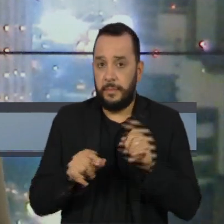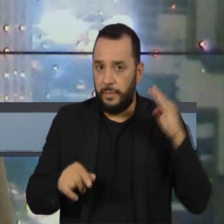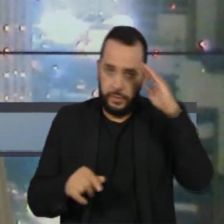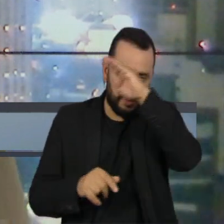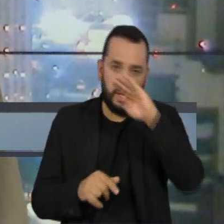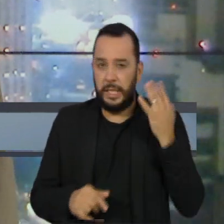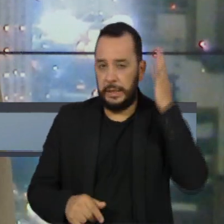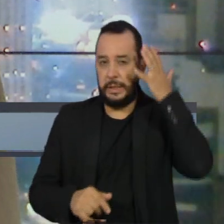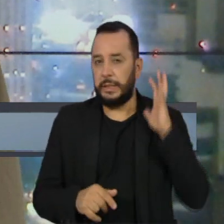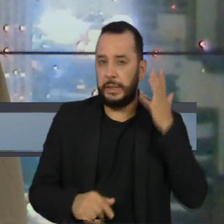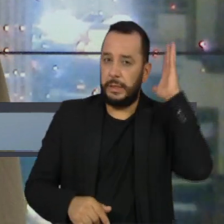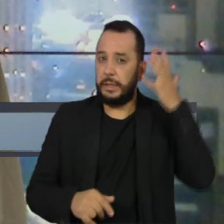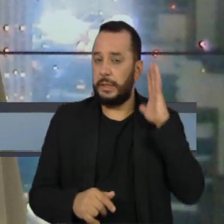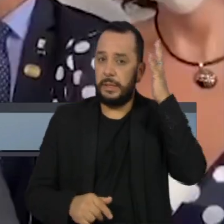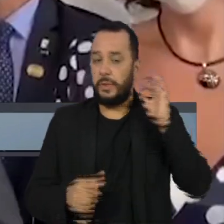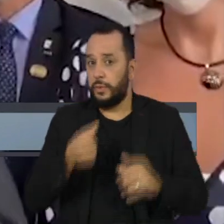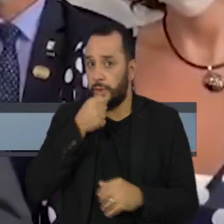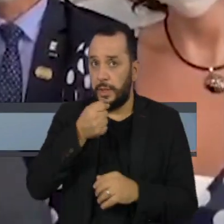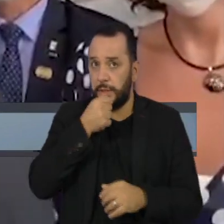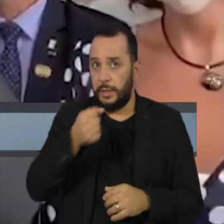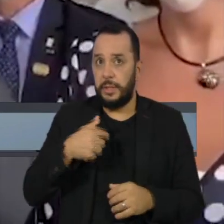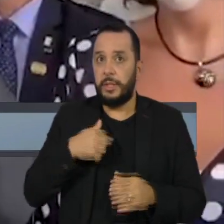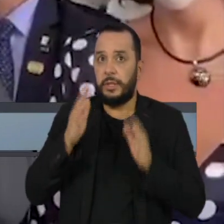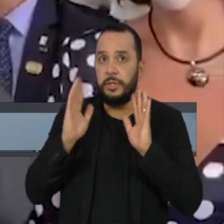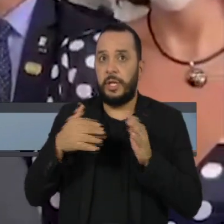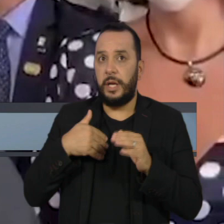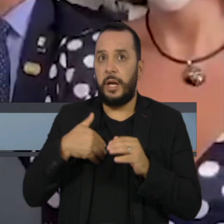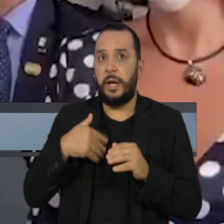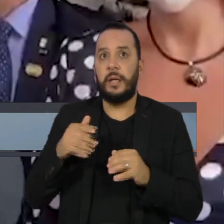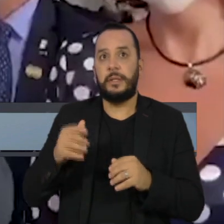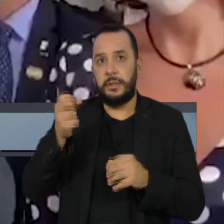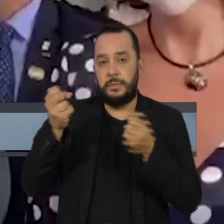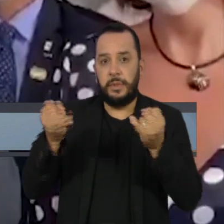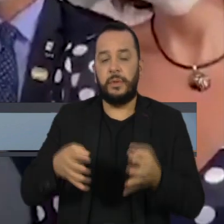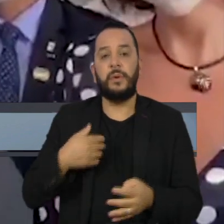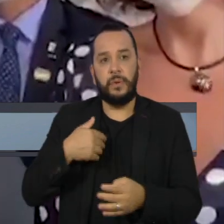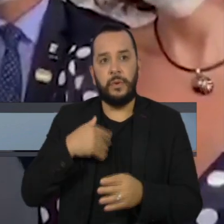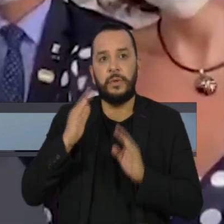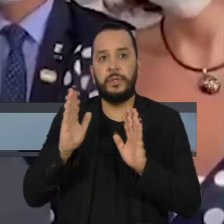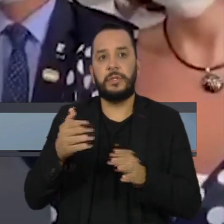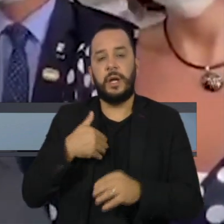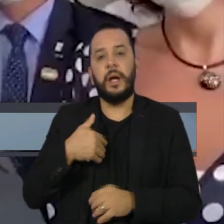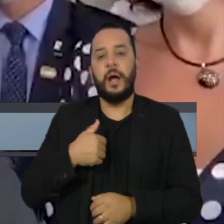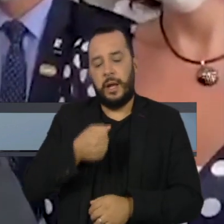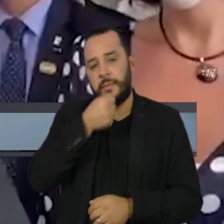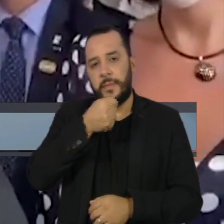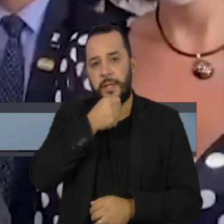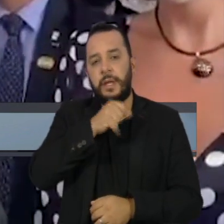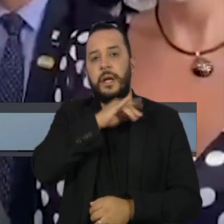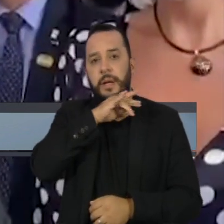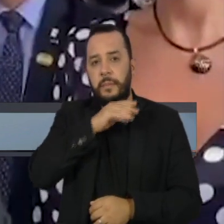um ataque de fúria se irrita com jornalista e chama a imprensa de canalha e porcaria